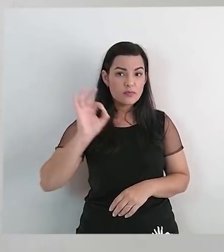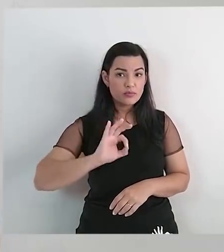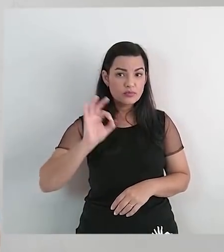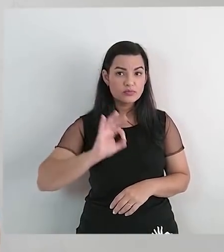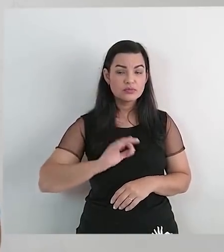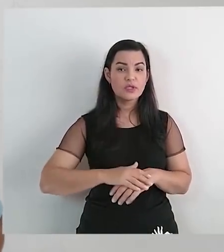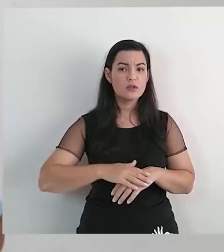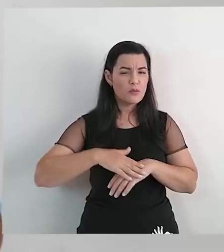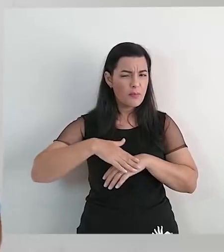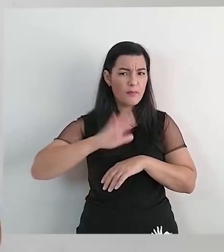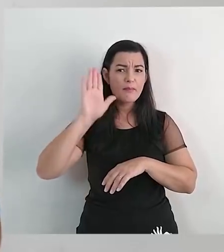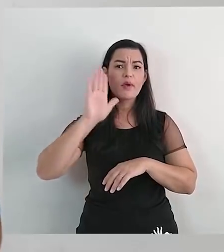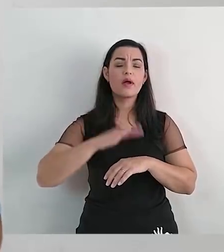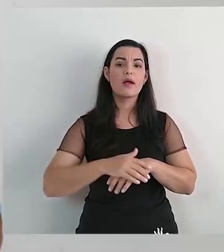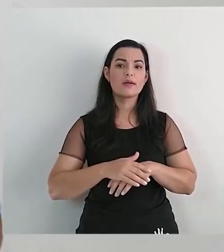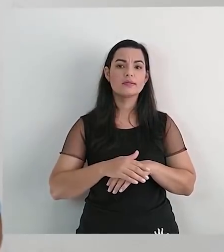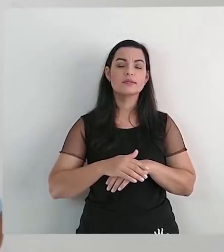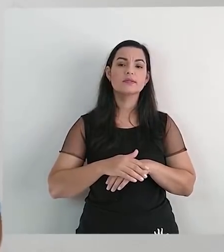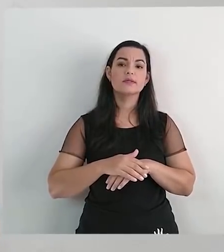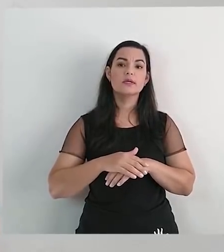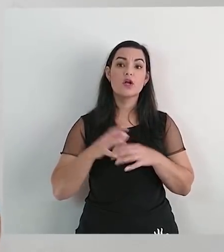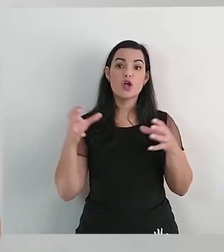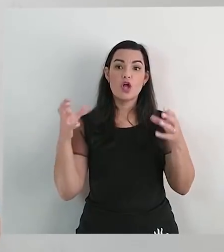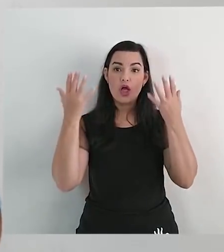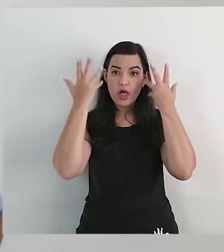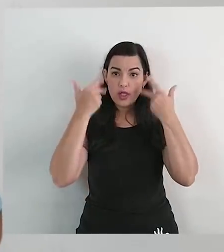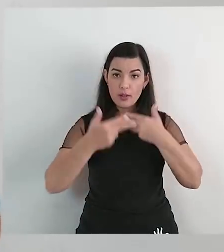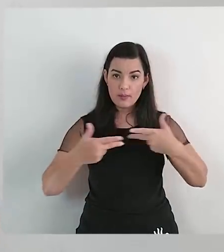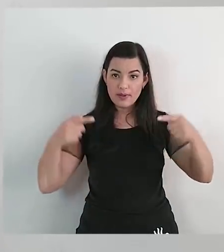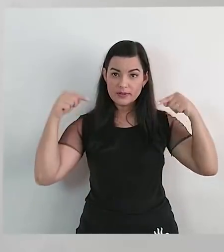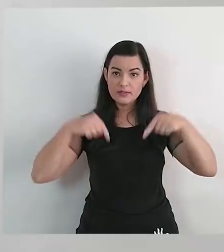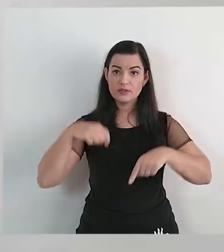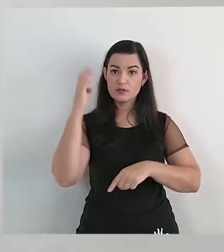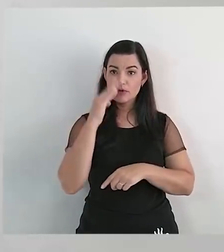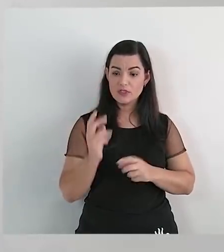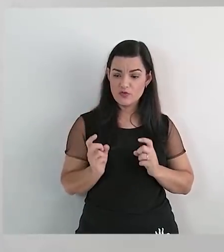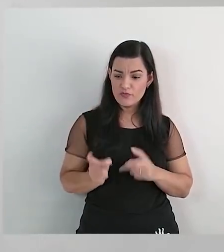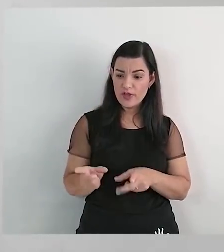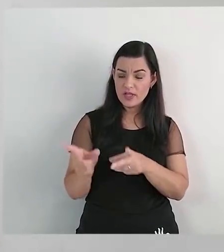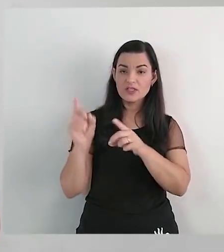parte do grupo das aves. E além disso,